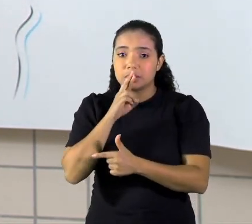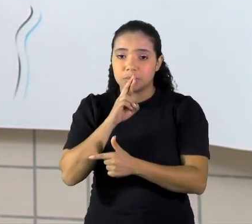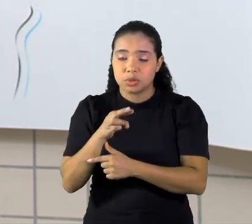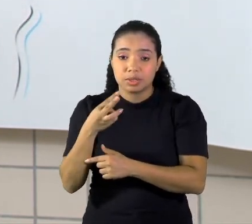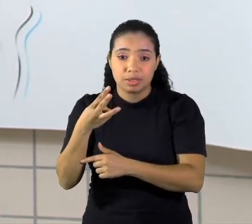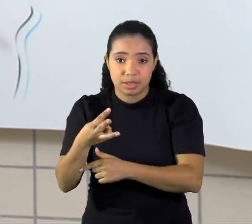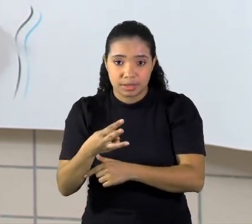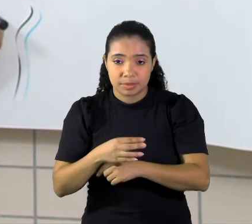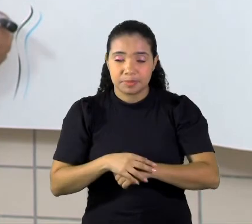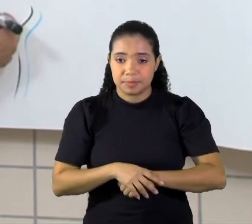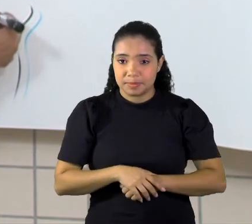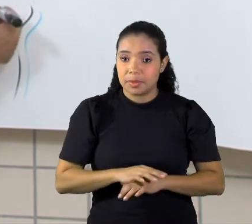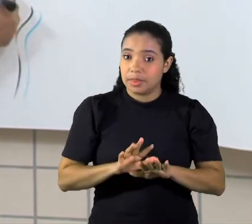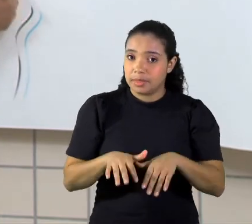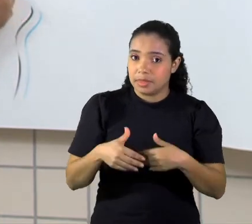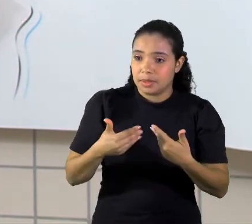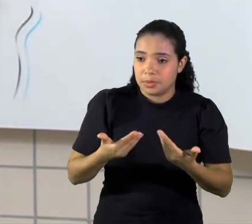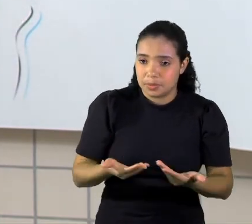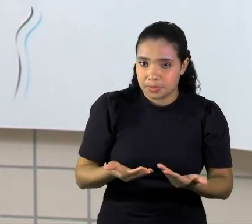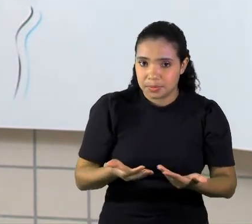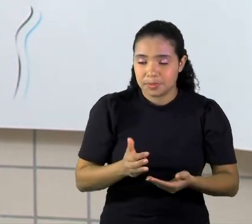3. Então,